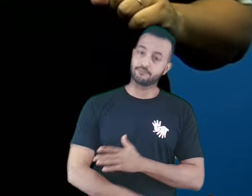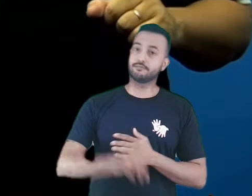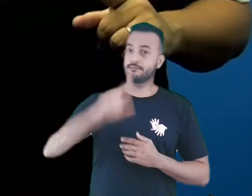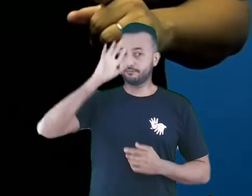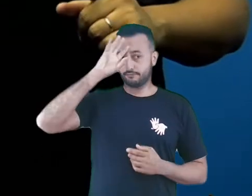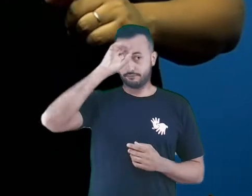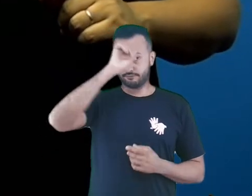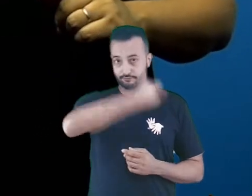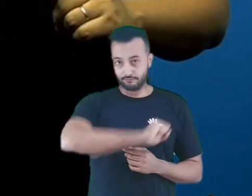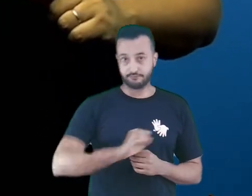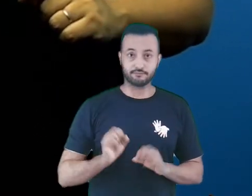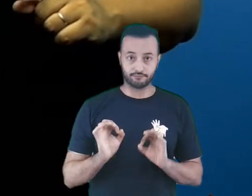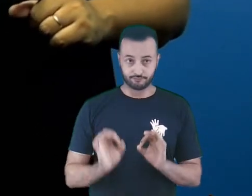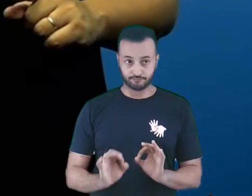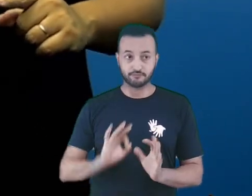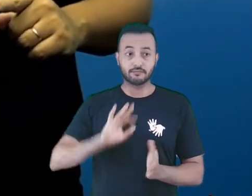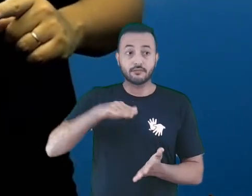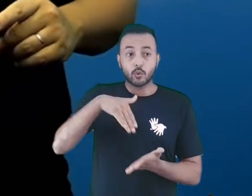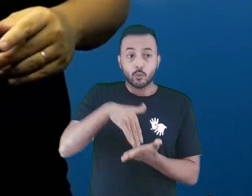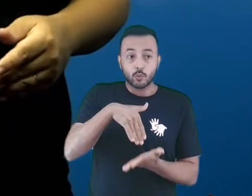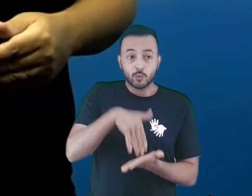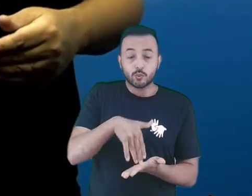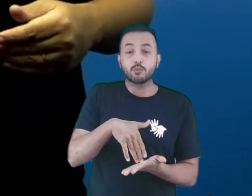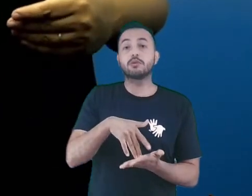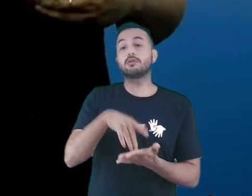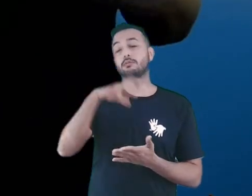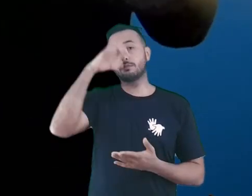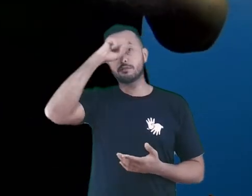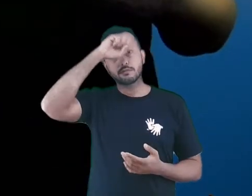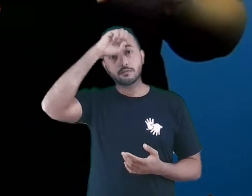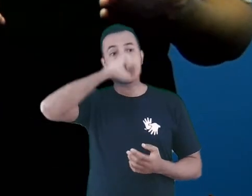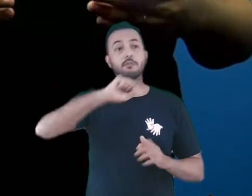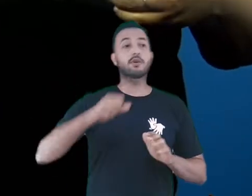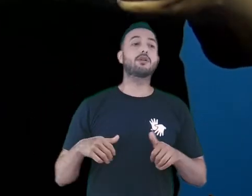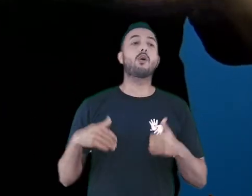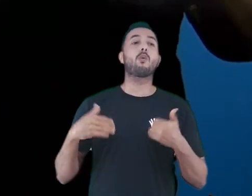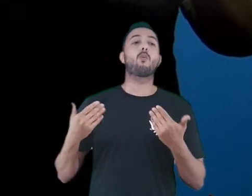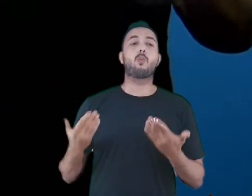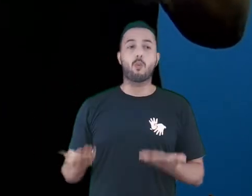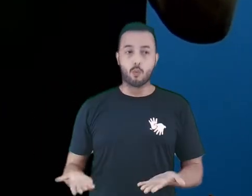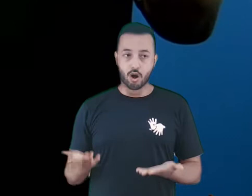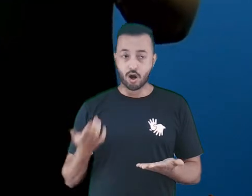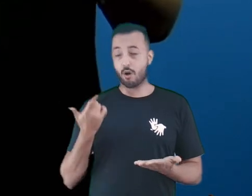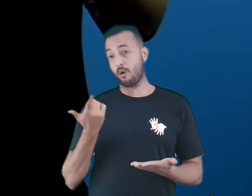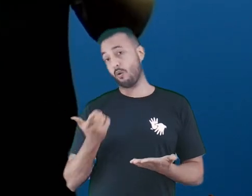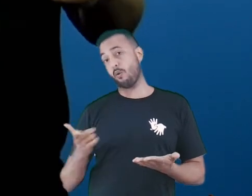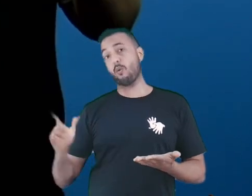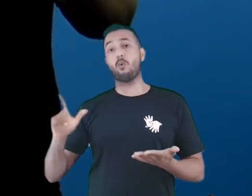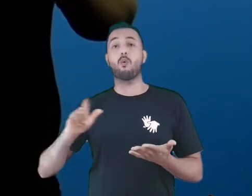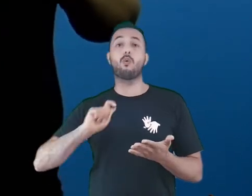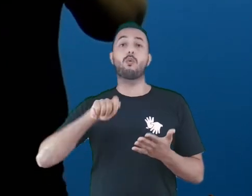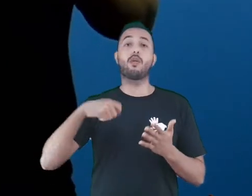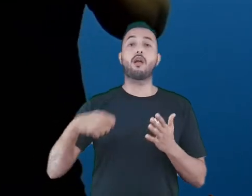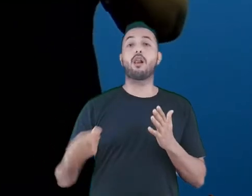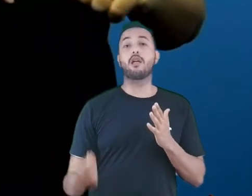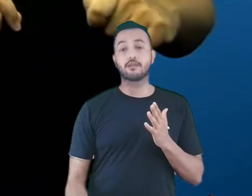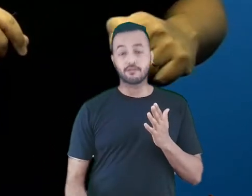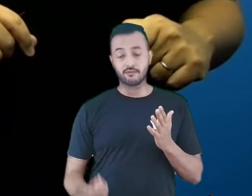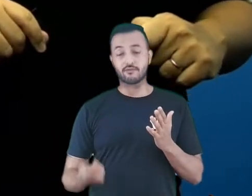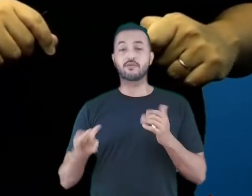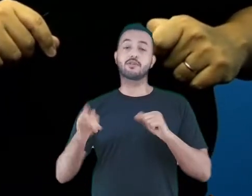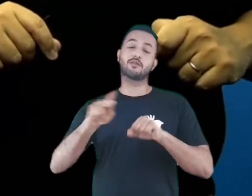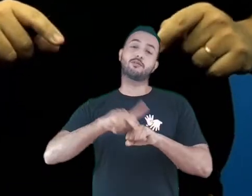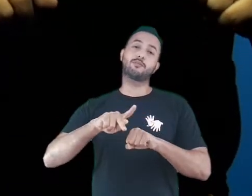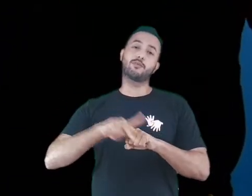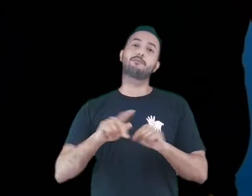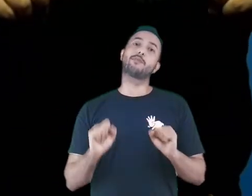compreender, tá bom? E por último, vamos aprender quais são essas outras classificações que esses pronomes